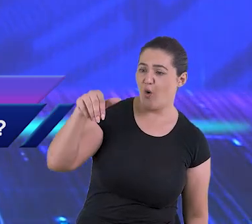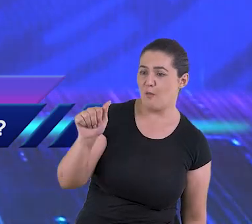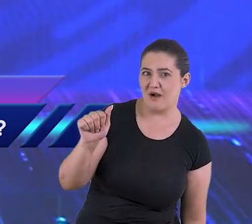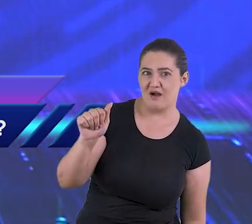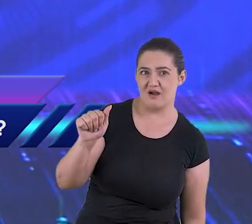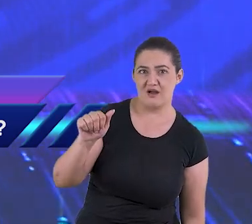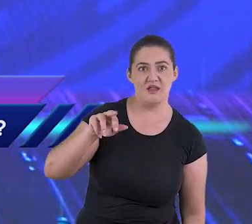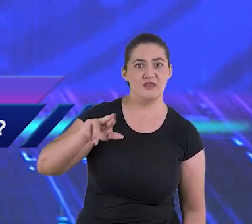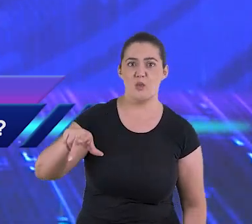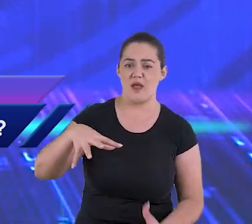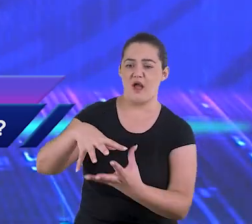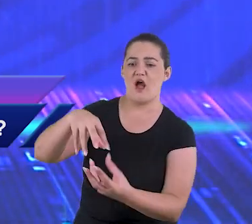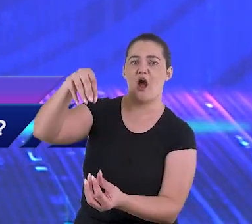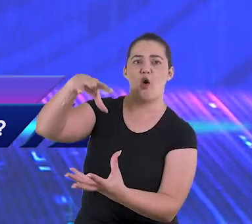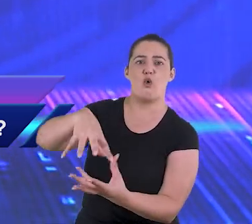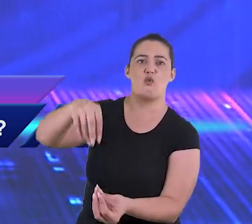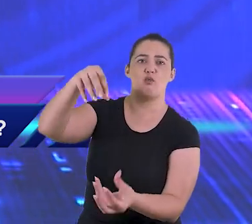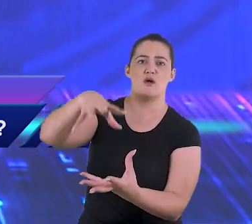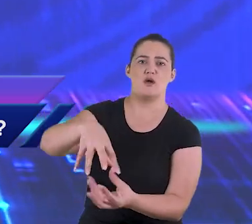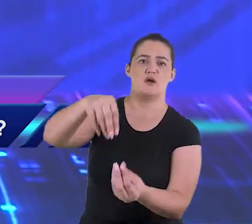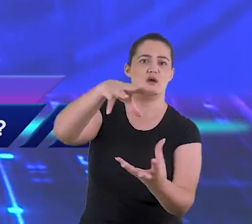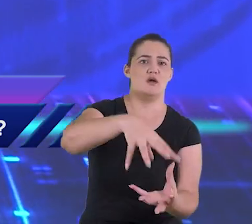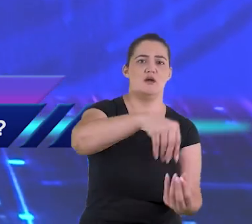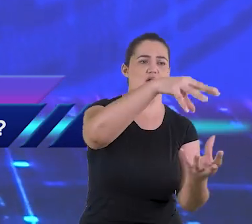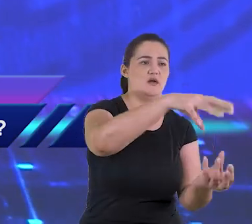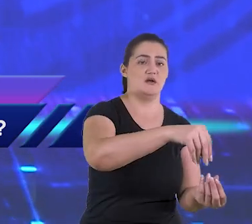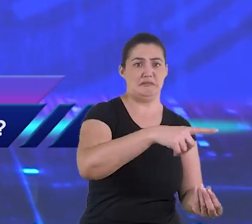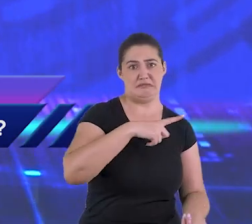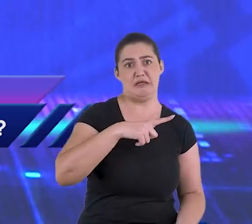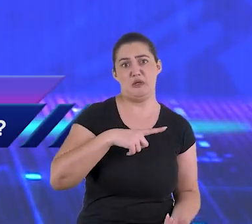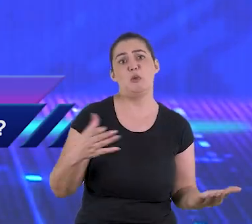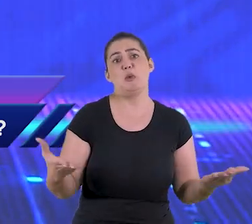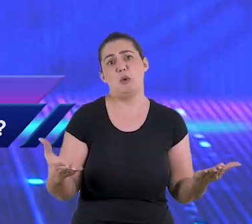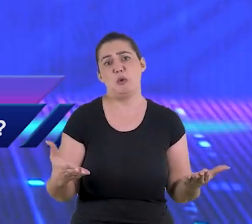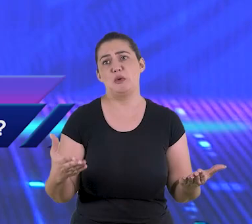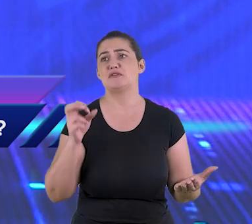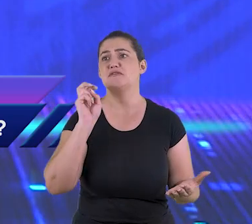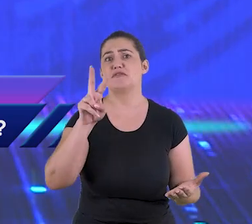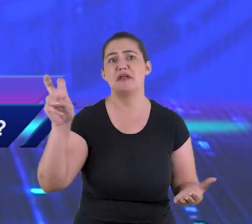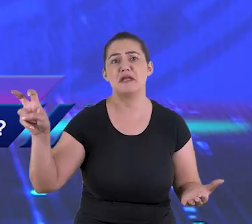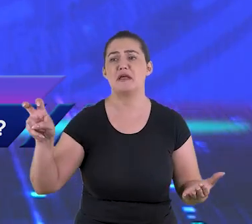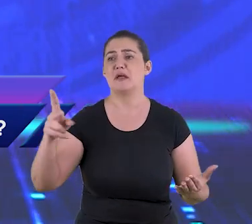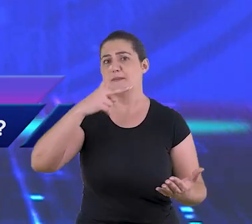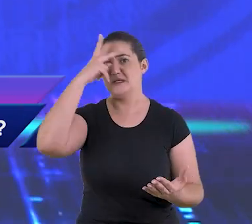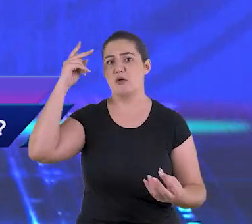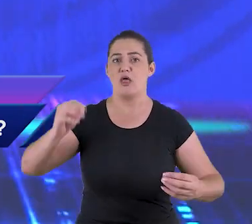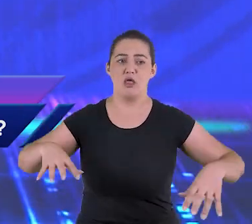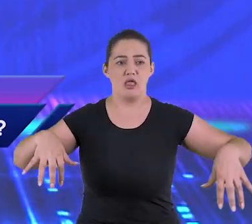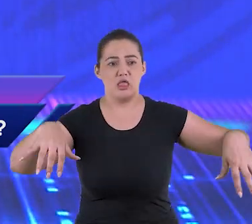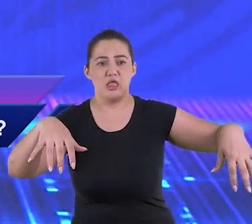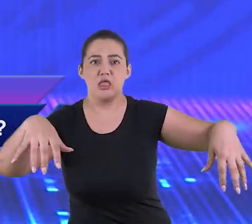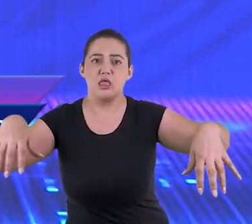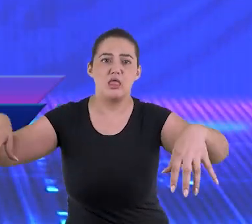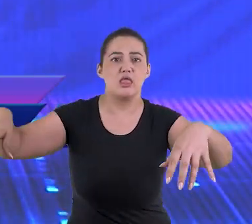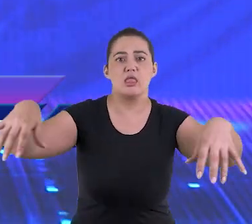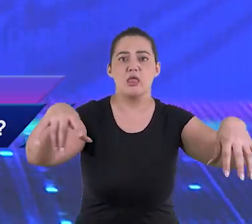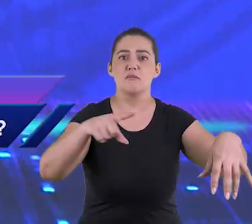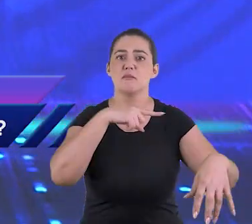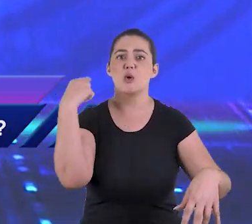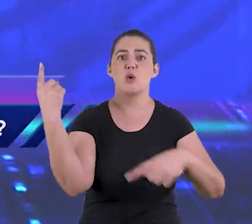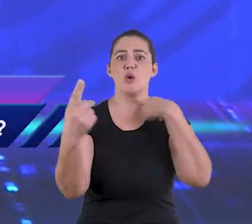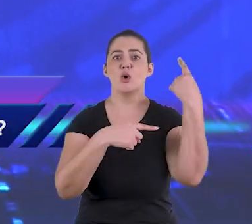ideia de que alma é algo que desencarnou. Tem até a ideia de alma penada, que são